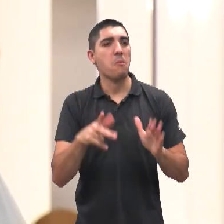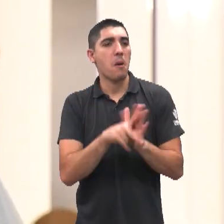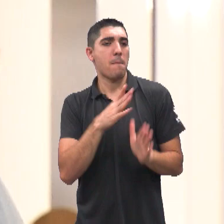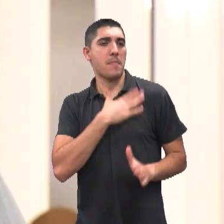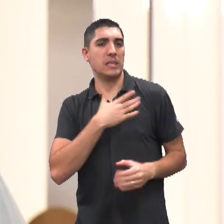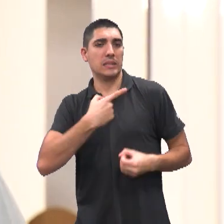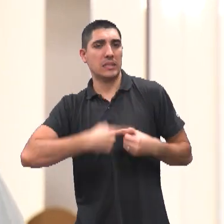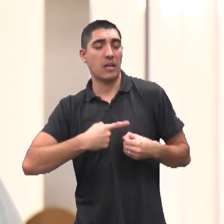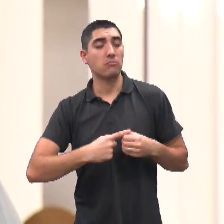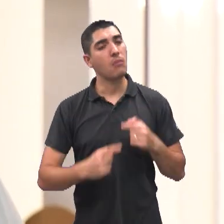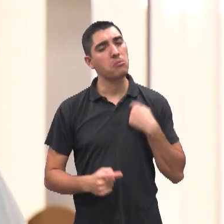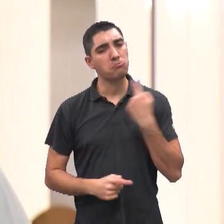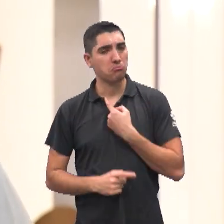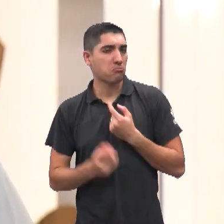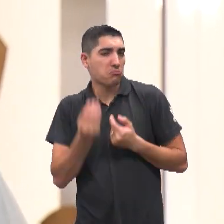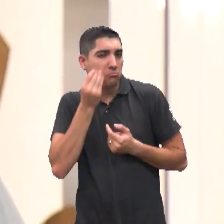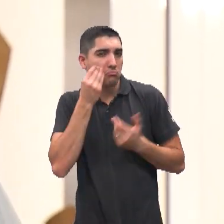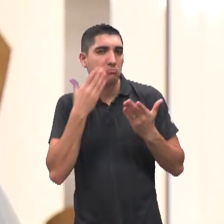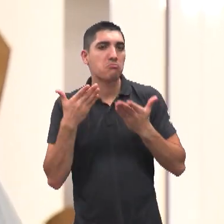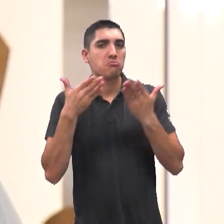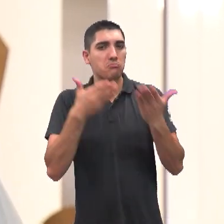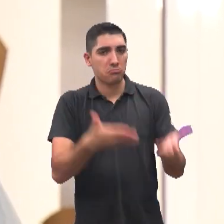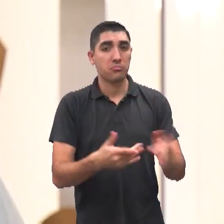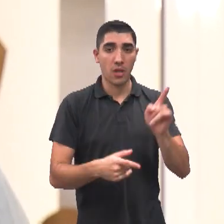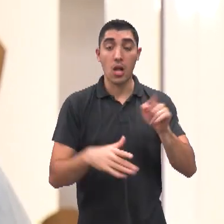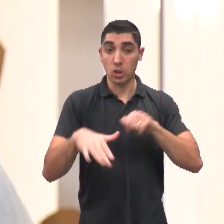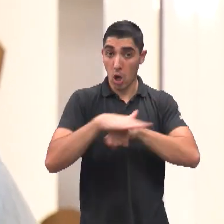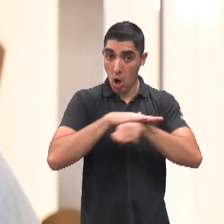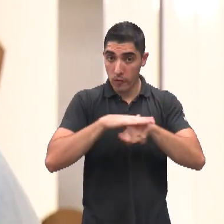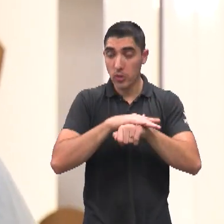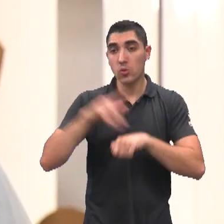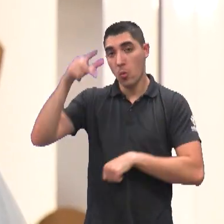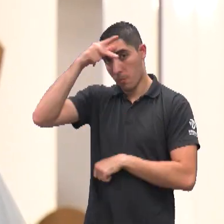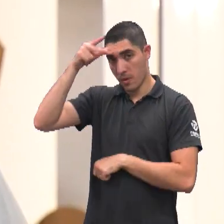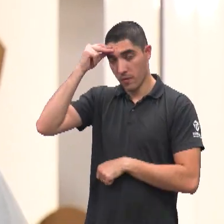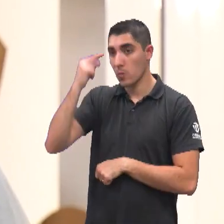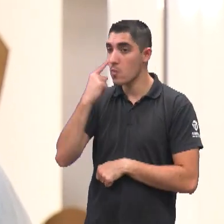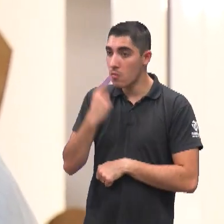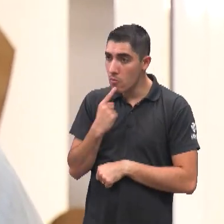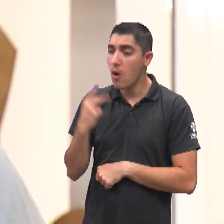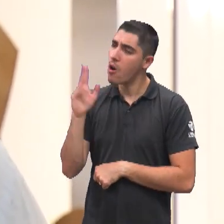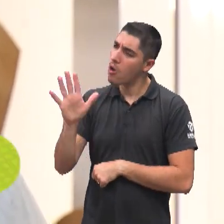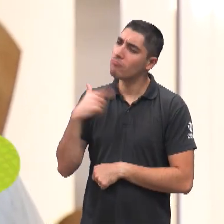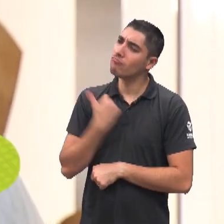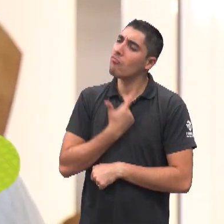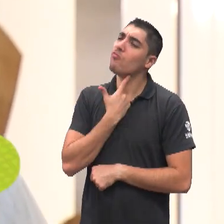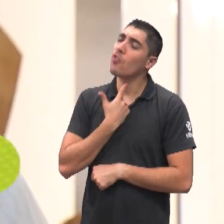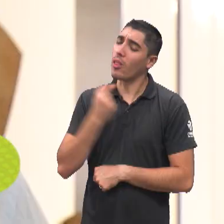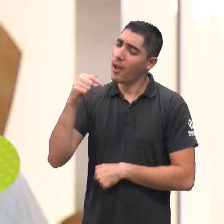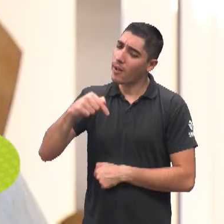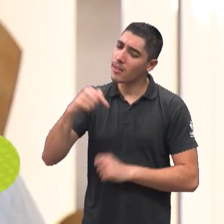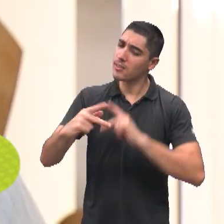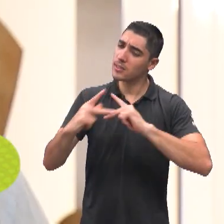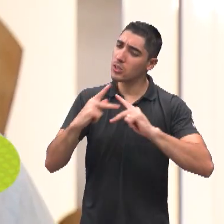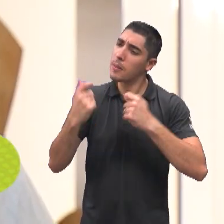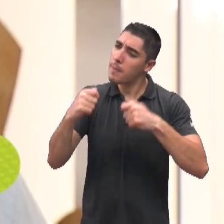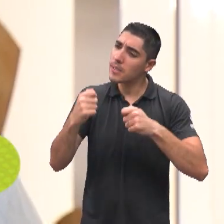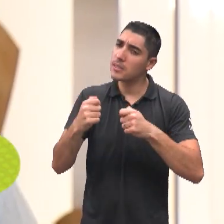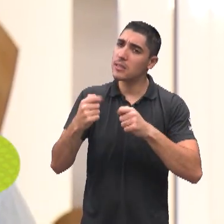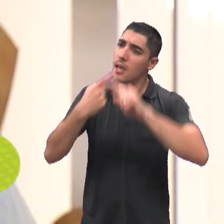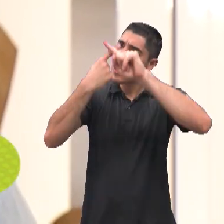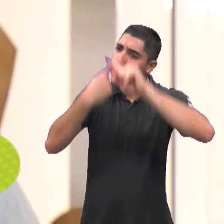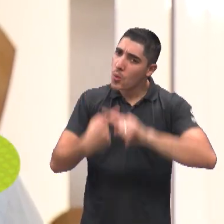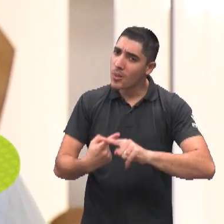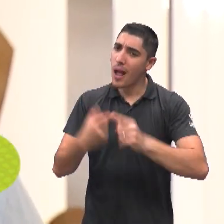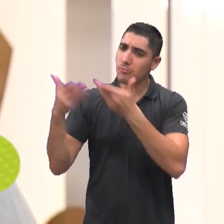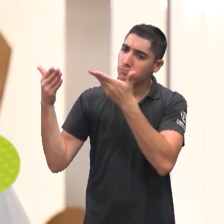a gente já tinha dividido isso com o prefeito Anderson, esse nosso anseio também de querer trazer algumas modalidades